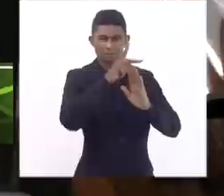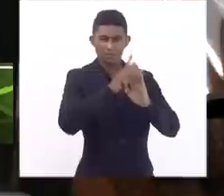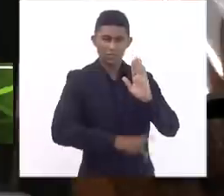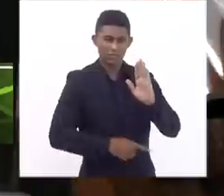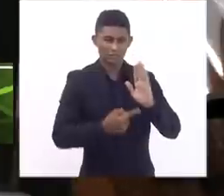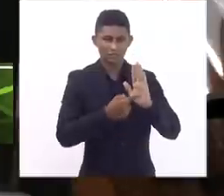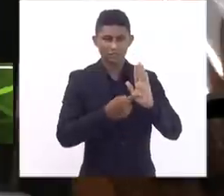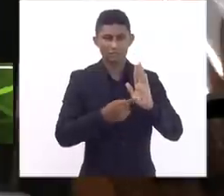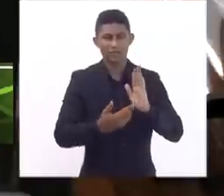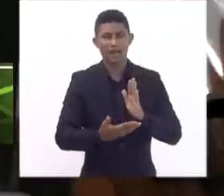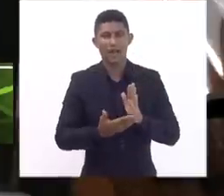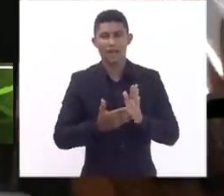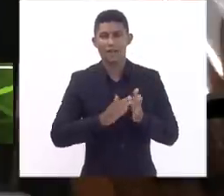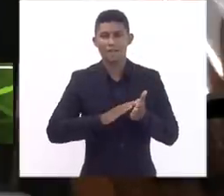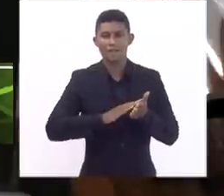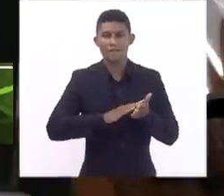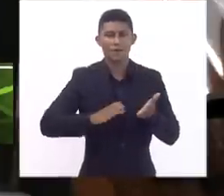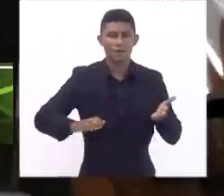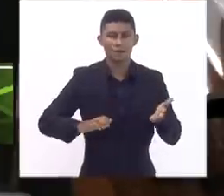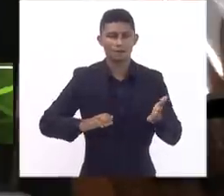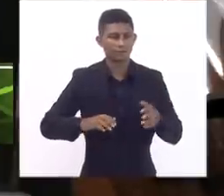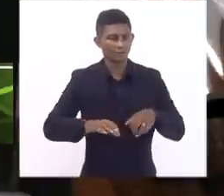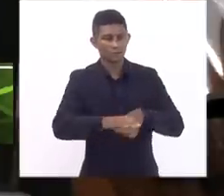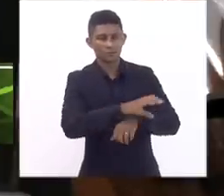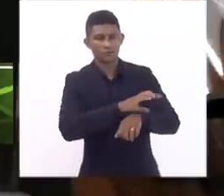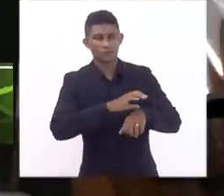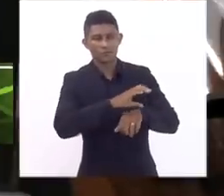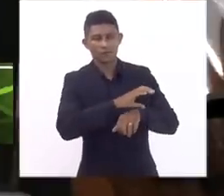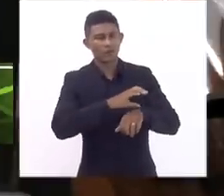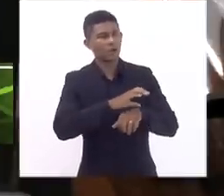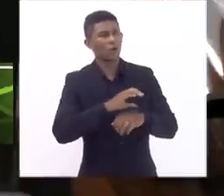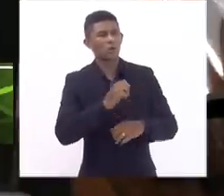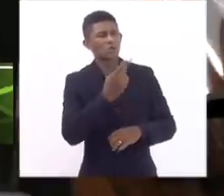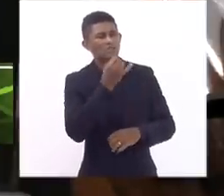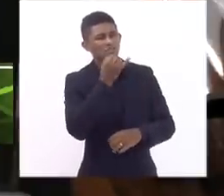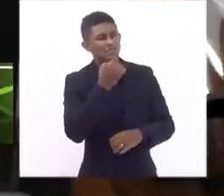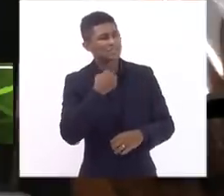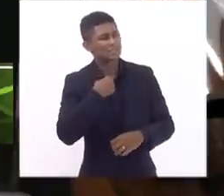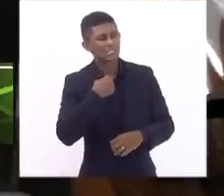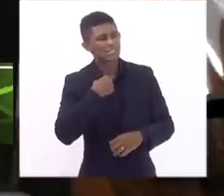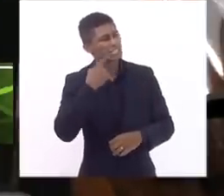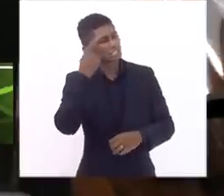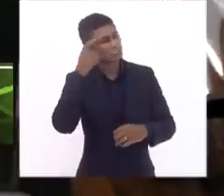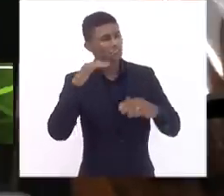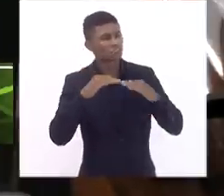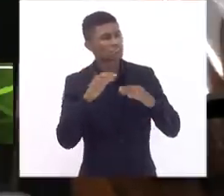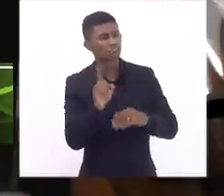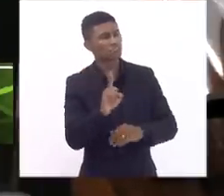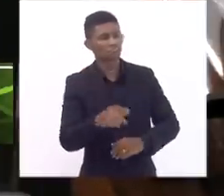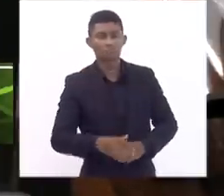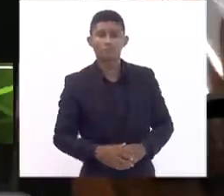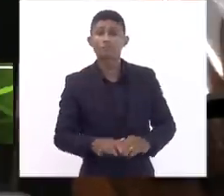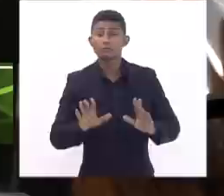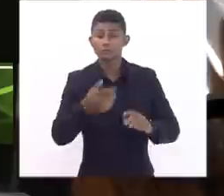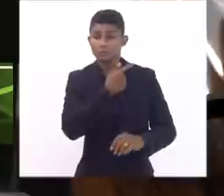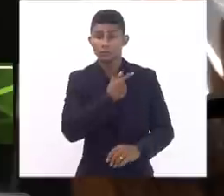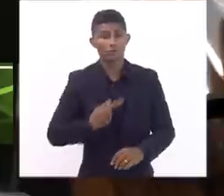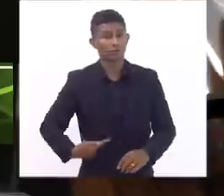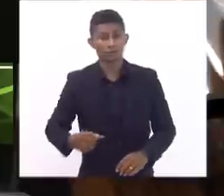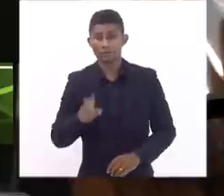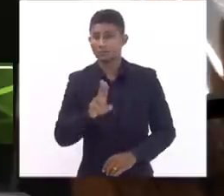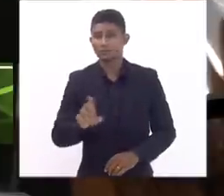pela inconstitucionalidade ou pelo mérito. Ele fala, não concordo com o mérito. Mas o governo não usa essa